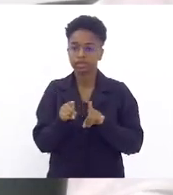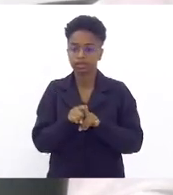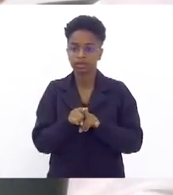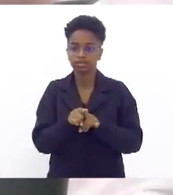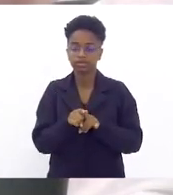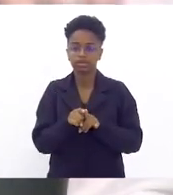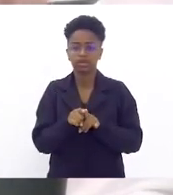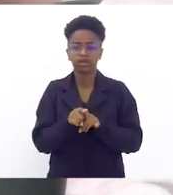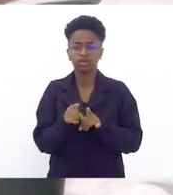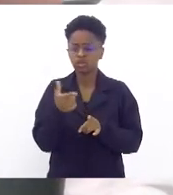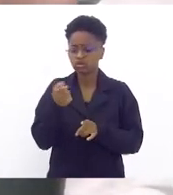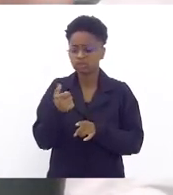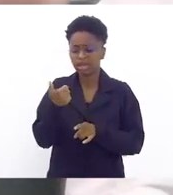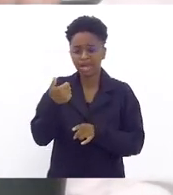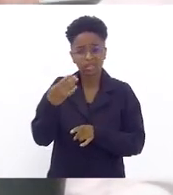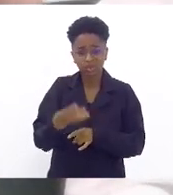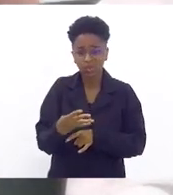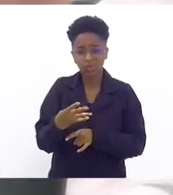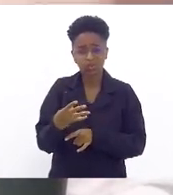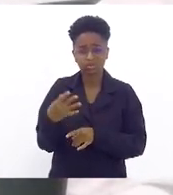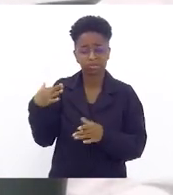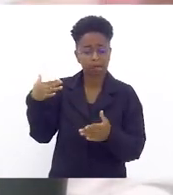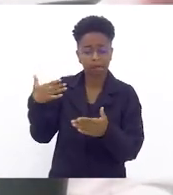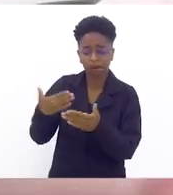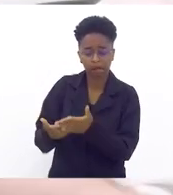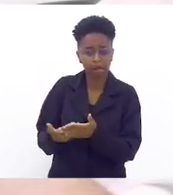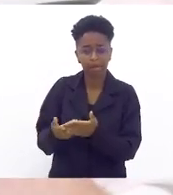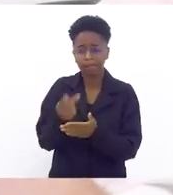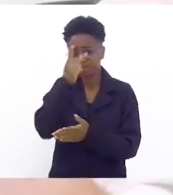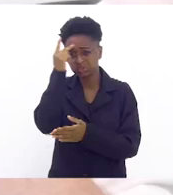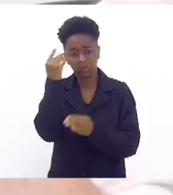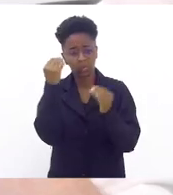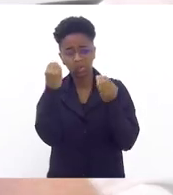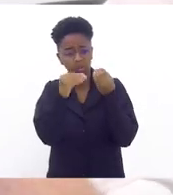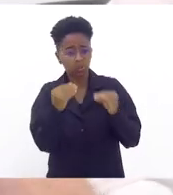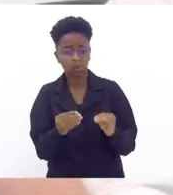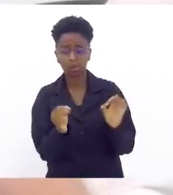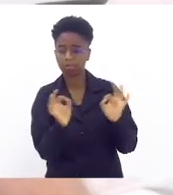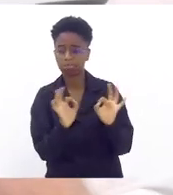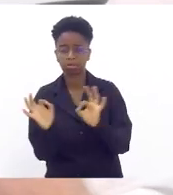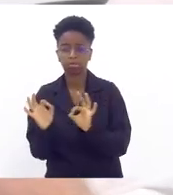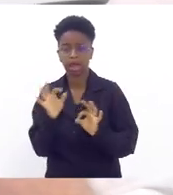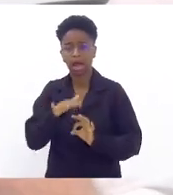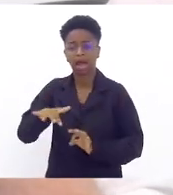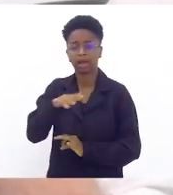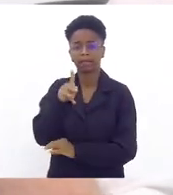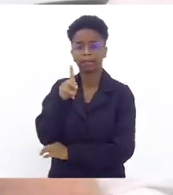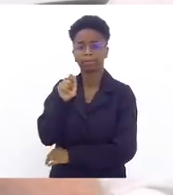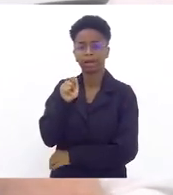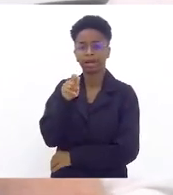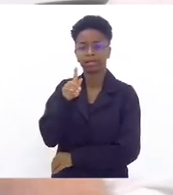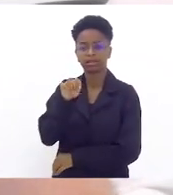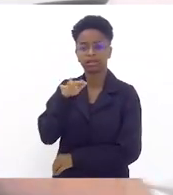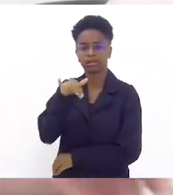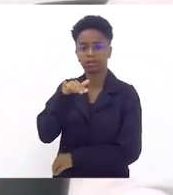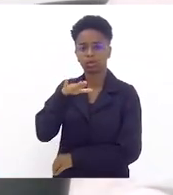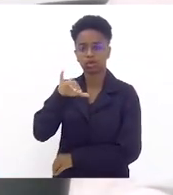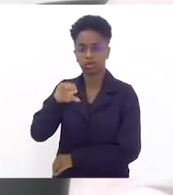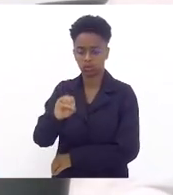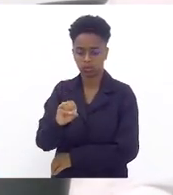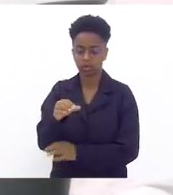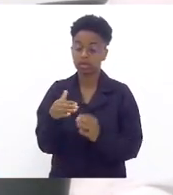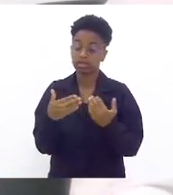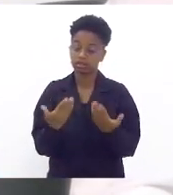fora desde 2014 e ninguém recolocou um funcionário de patrimônio é enfim a gente